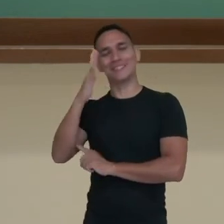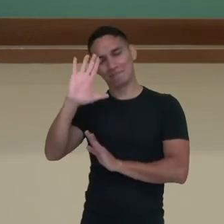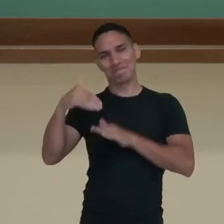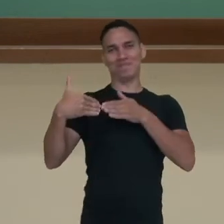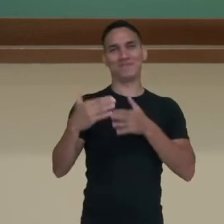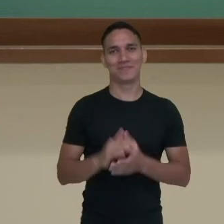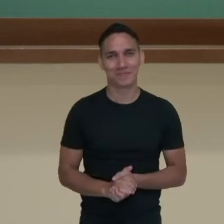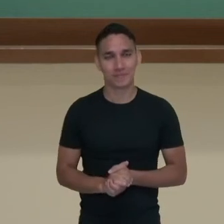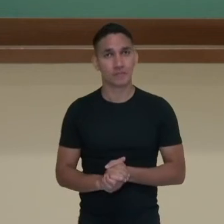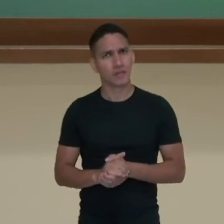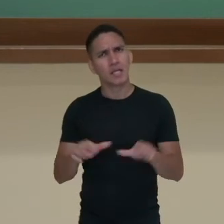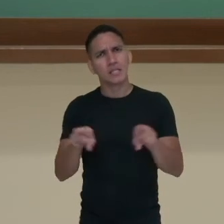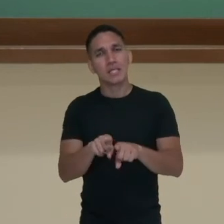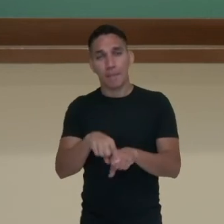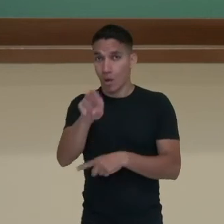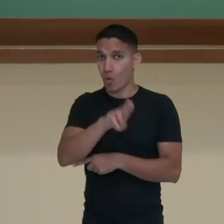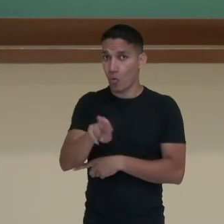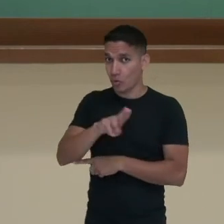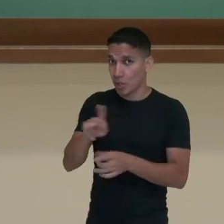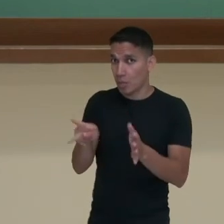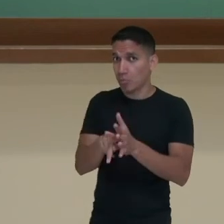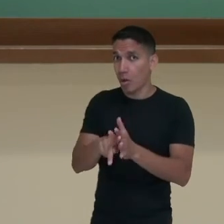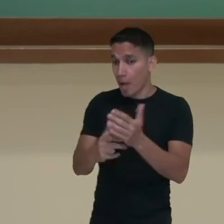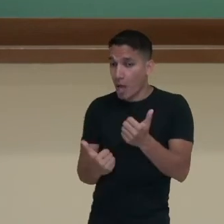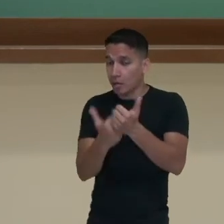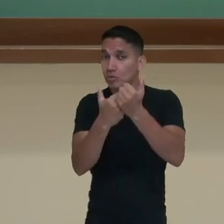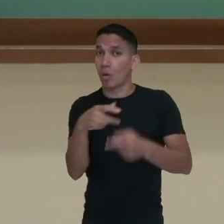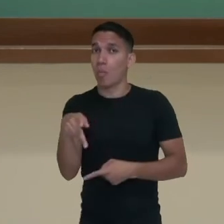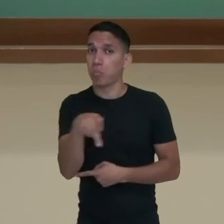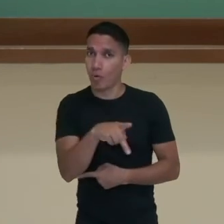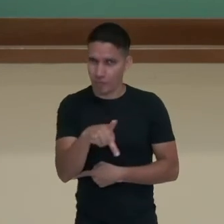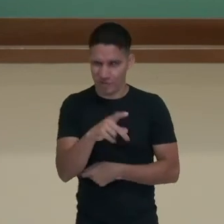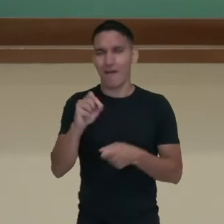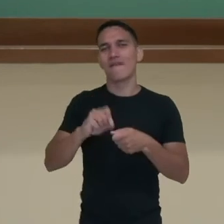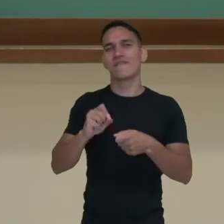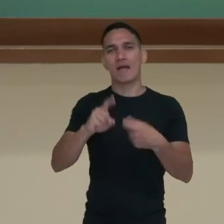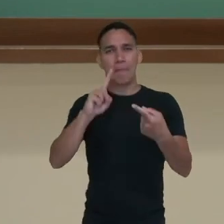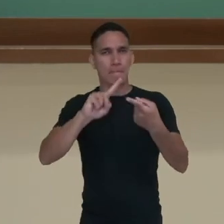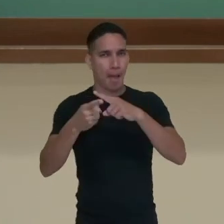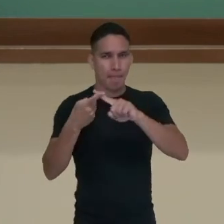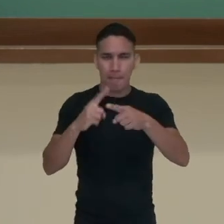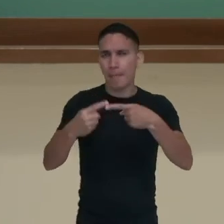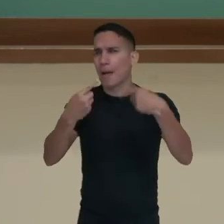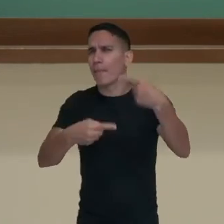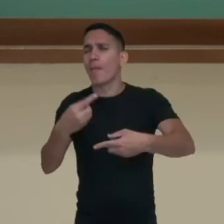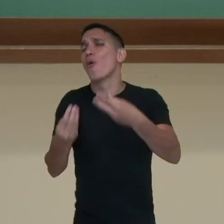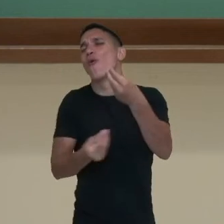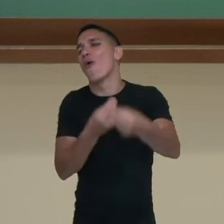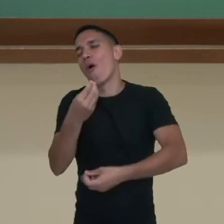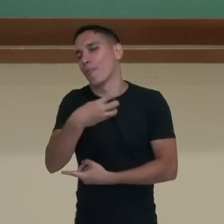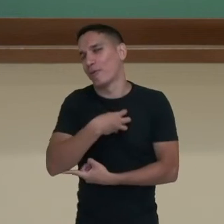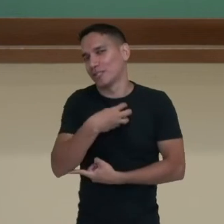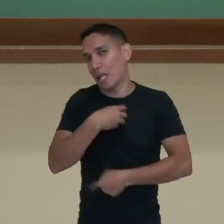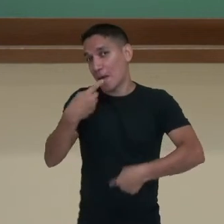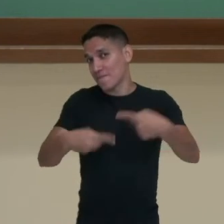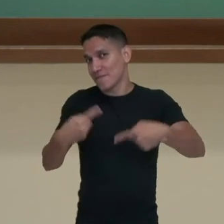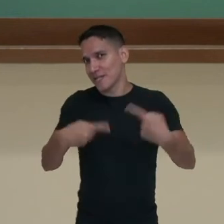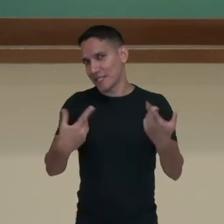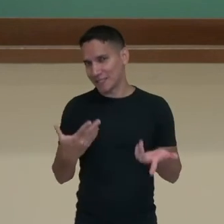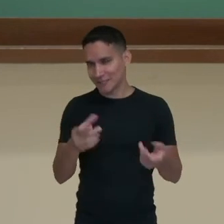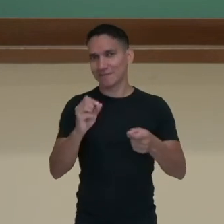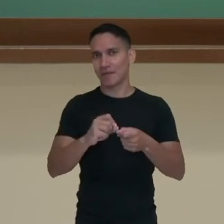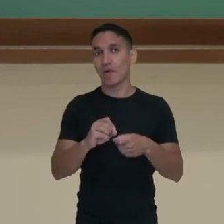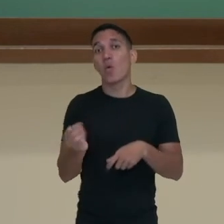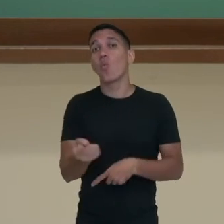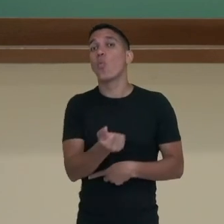o auxílio, você utilizou ali o auxílio do teu professor e realizou um debate sobre isso. Como foi esse debate? Né? Quais